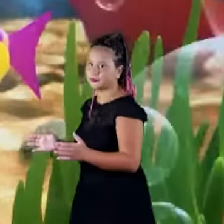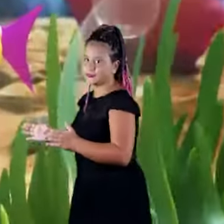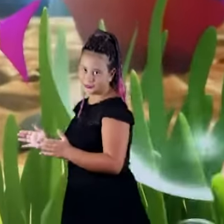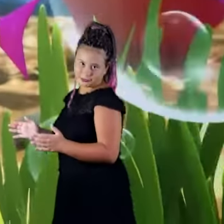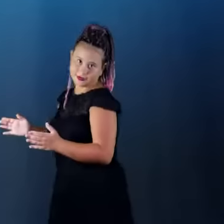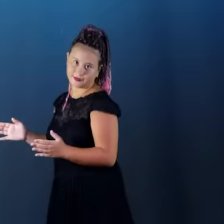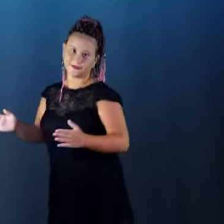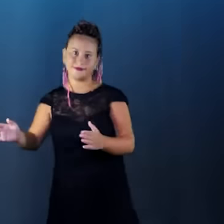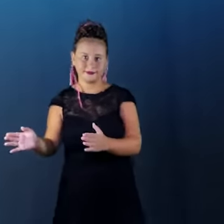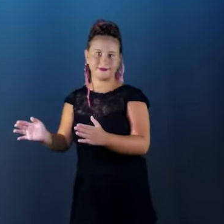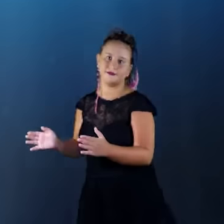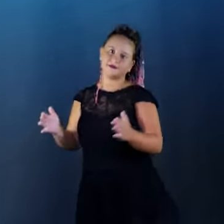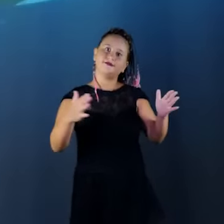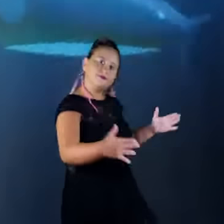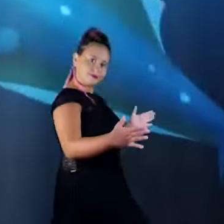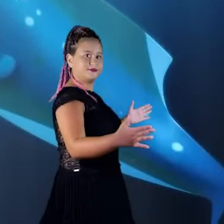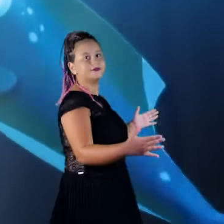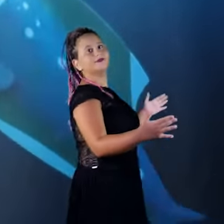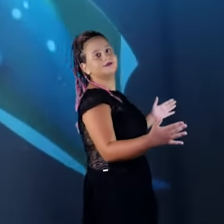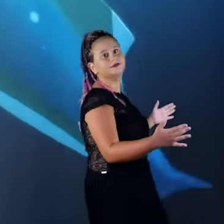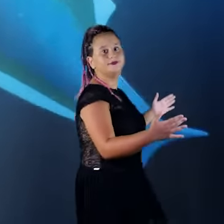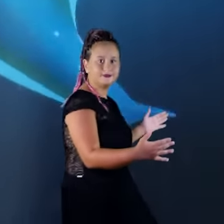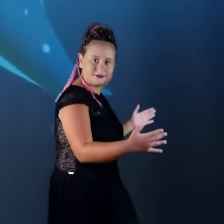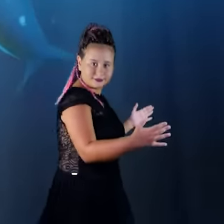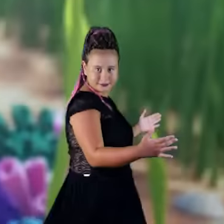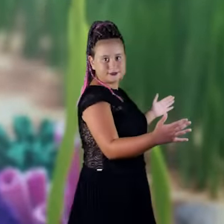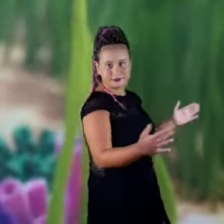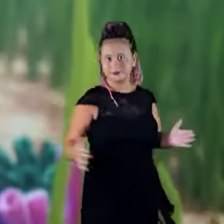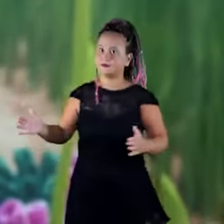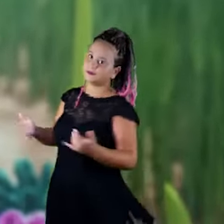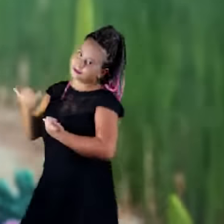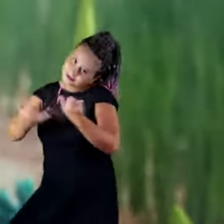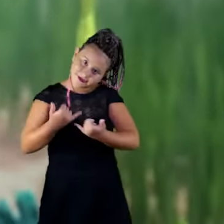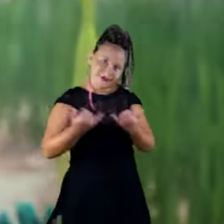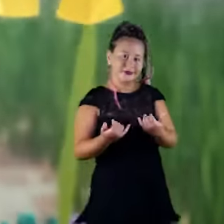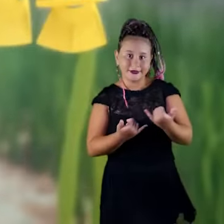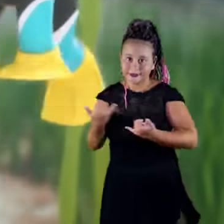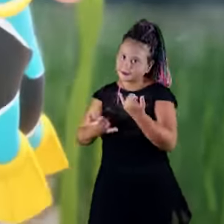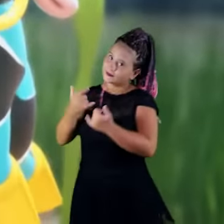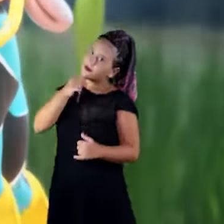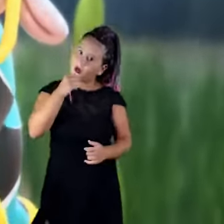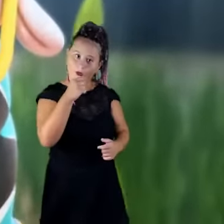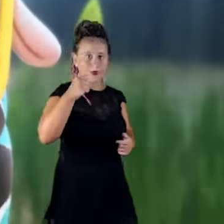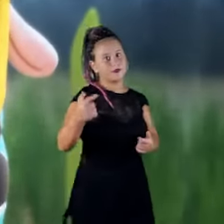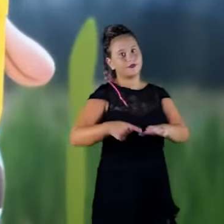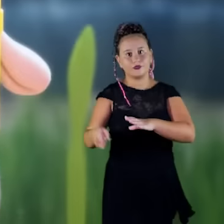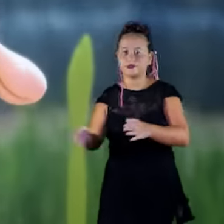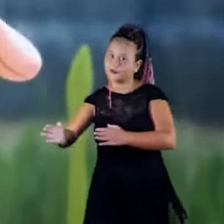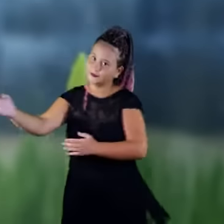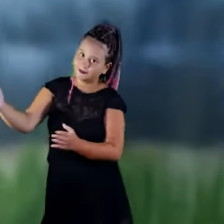grandão. Um é delgadinho, outro que peixão. Como brincam na água até o fundo